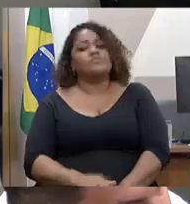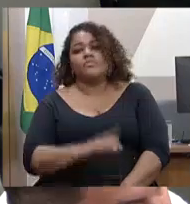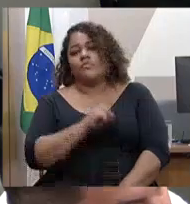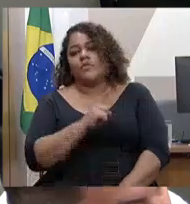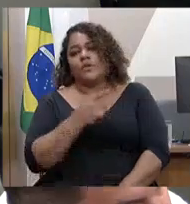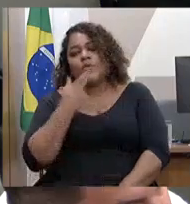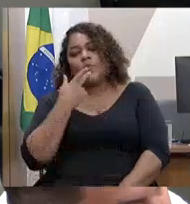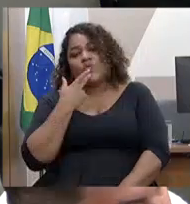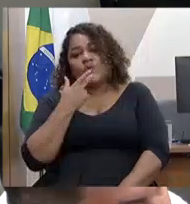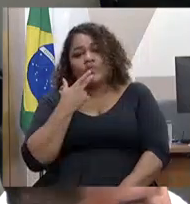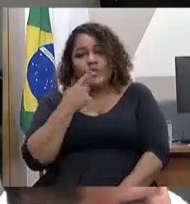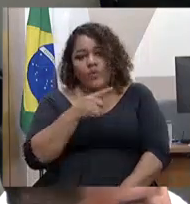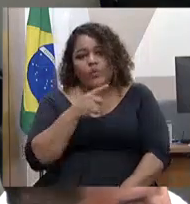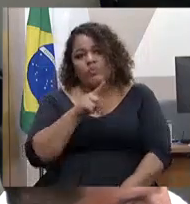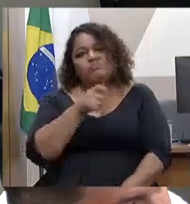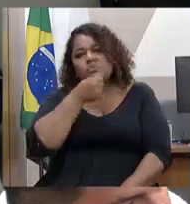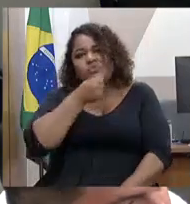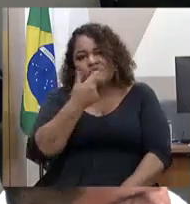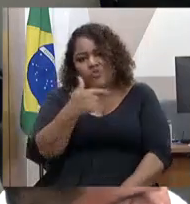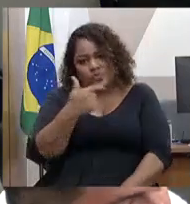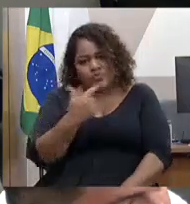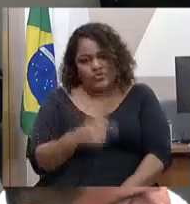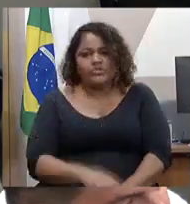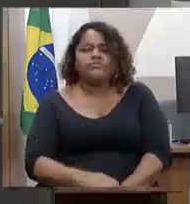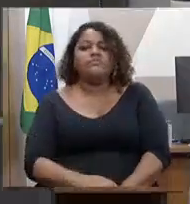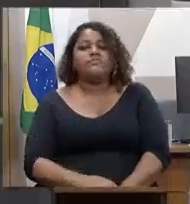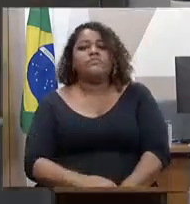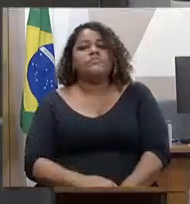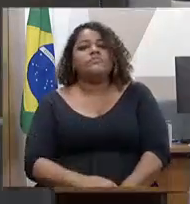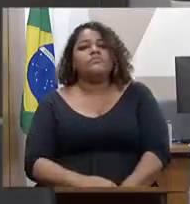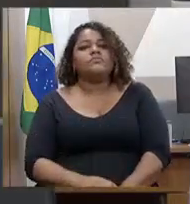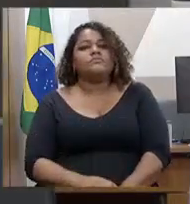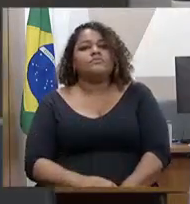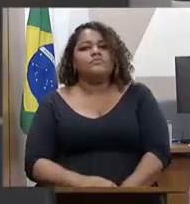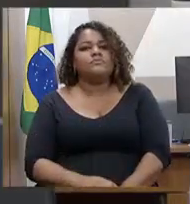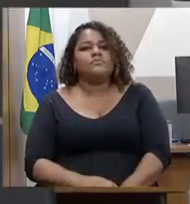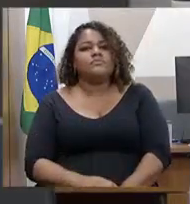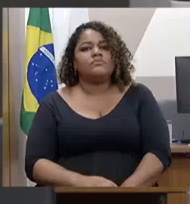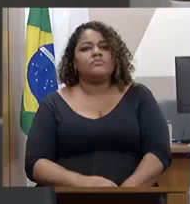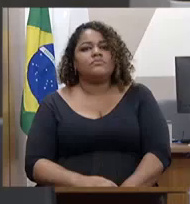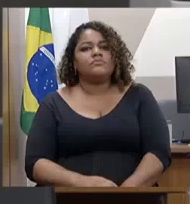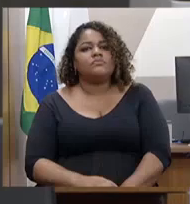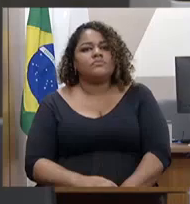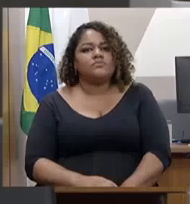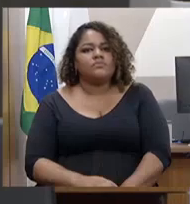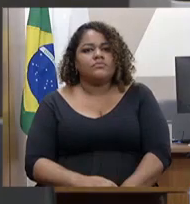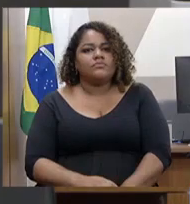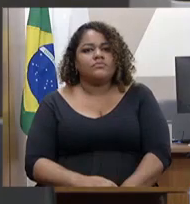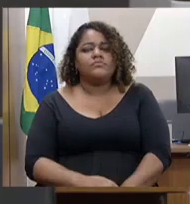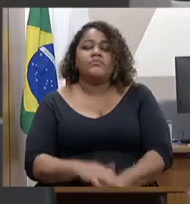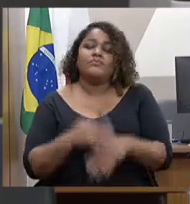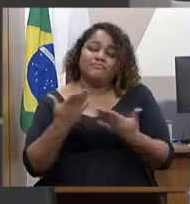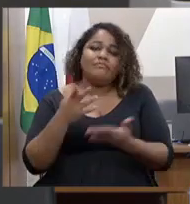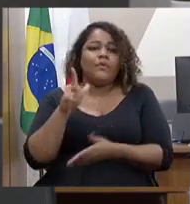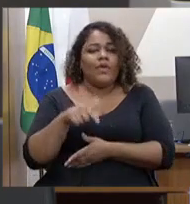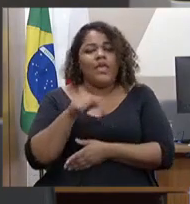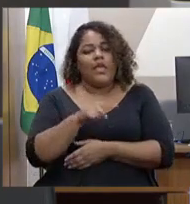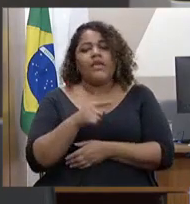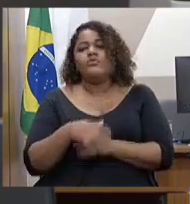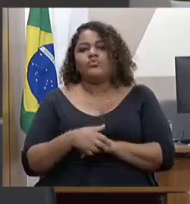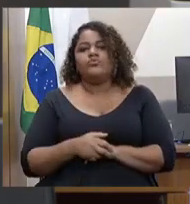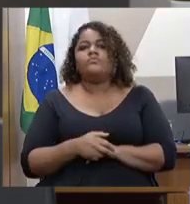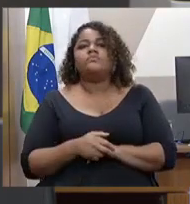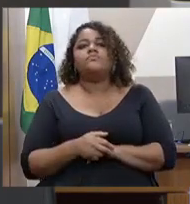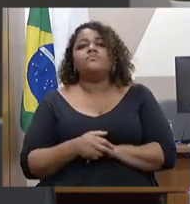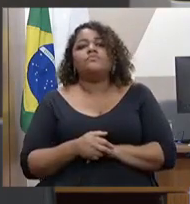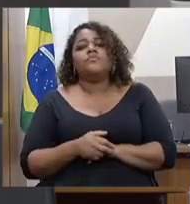acho que é um exemplo do que eu falei aqui da importância disso né mas então é isso eu acho que o